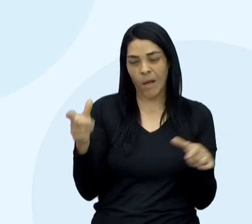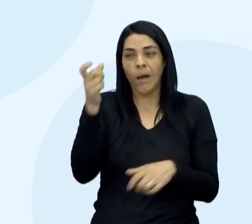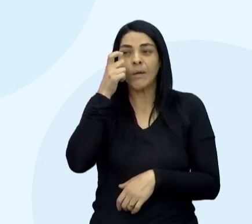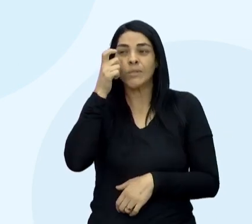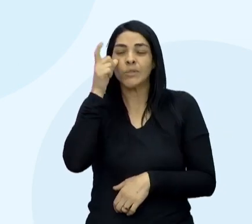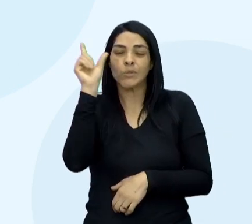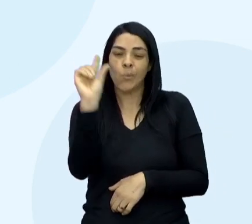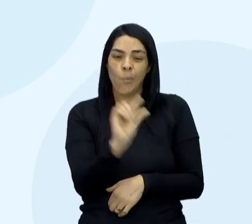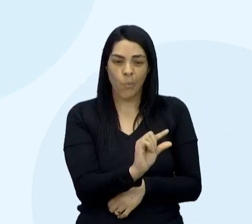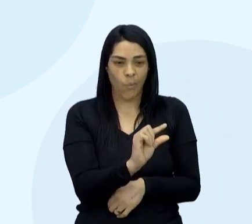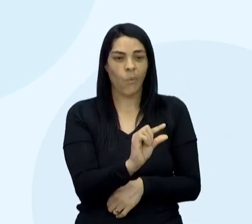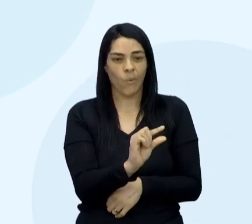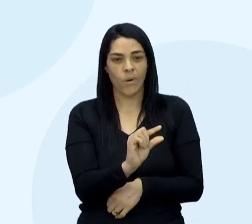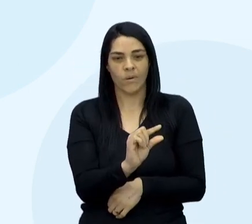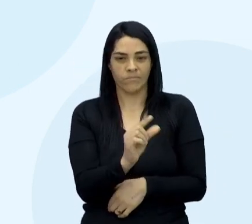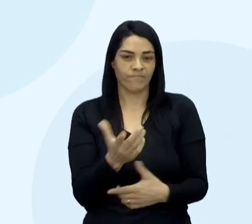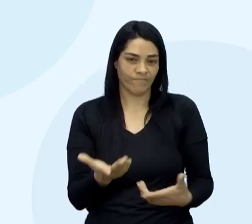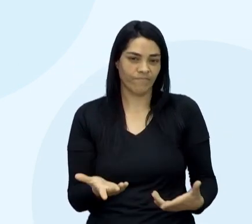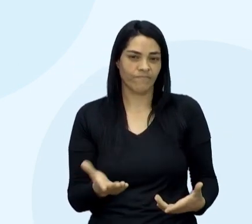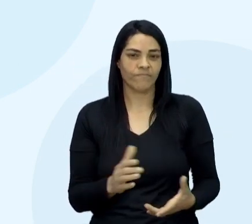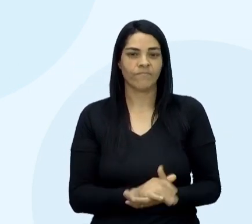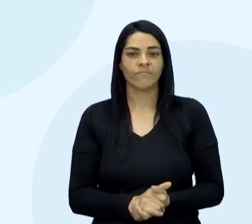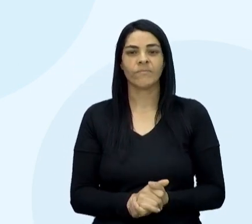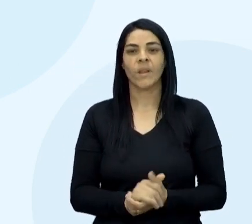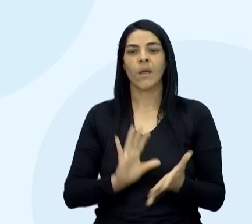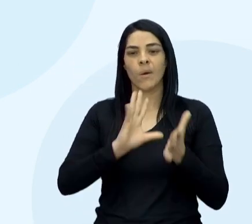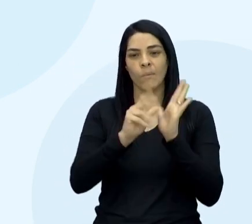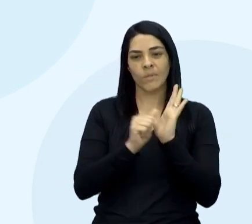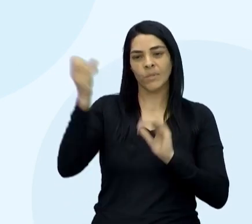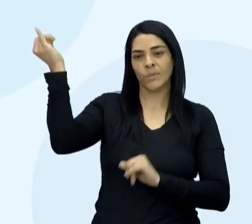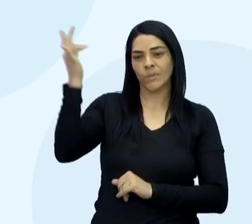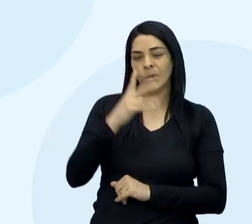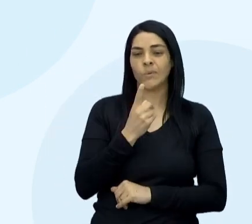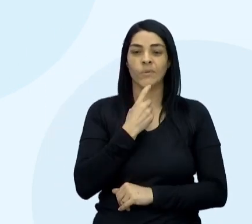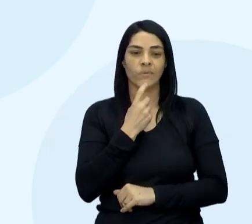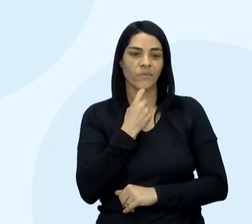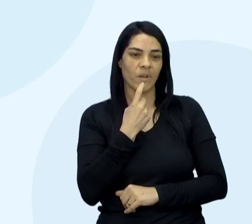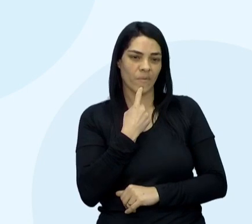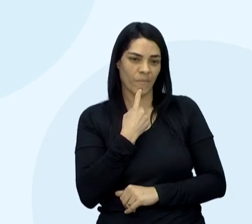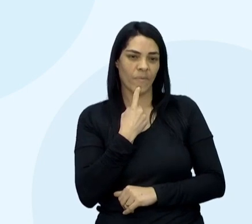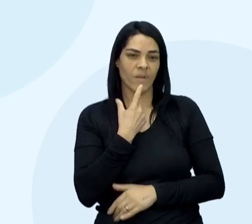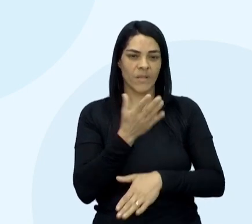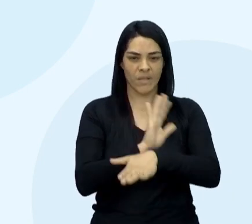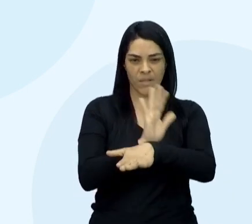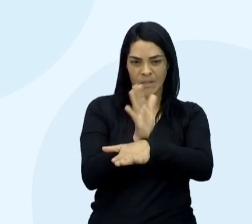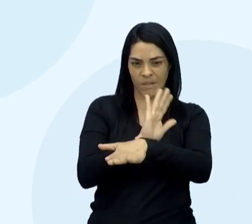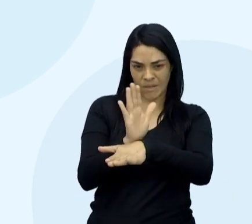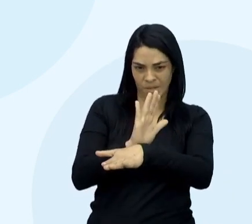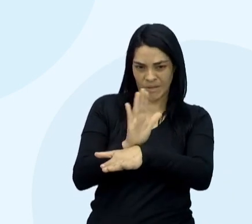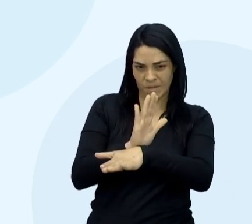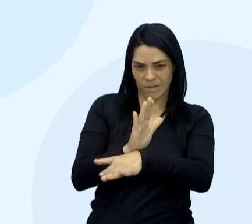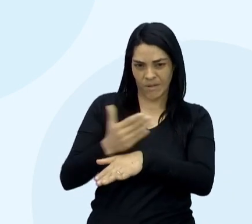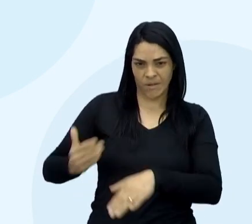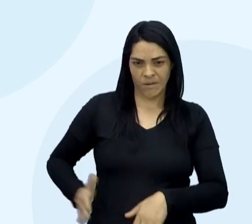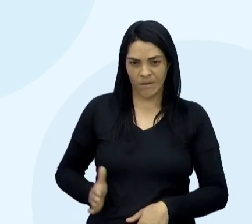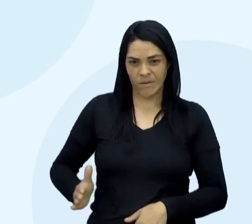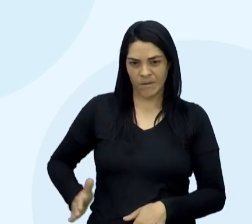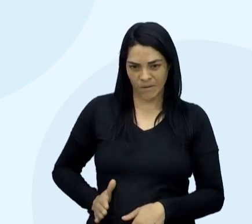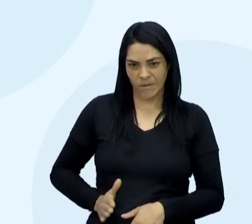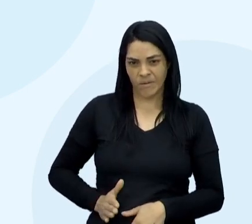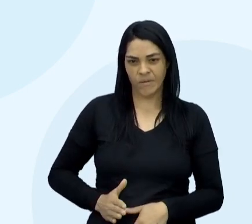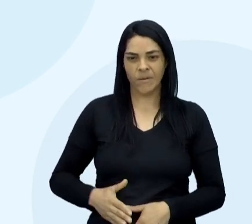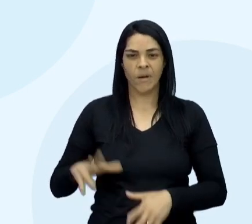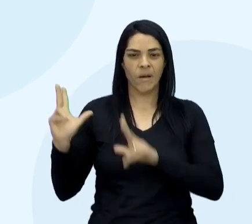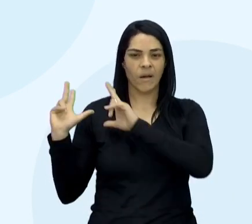exceções de O Bandido da Luz Vermelha. Os cineastas marginais rejeitavam as fórmulas tradicionais de narrativa e estética e encontravam